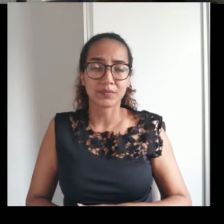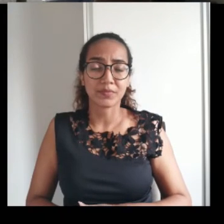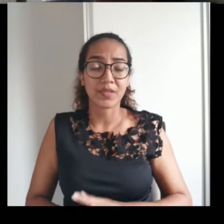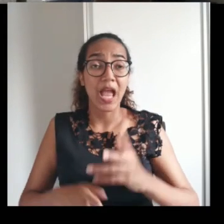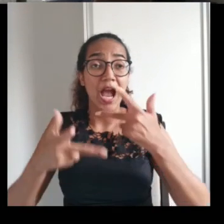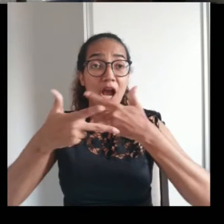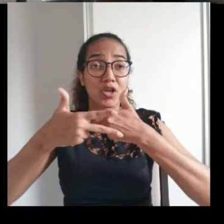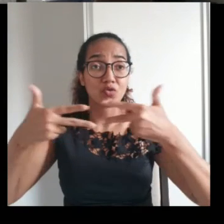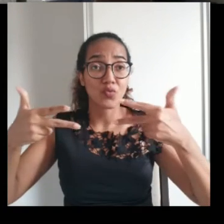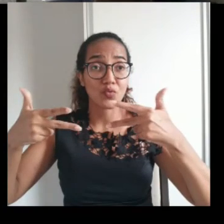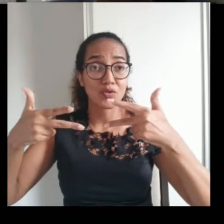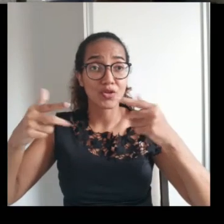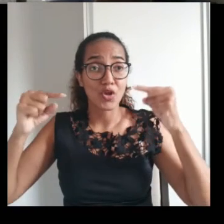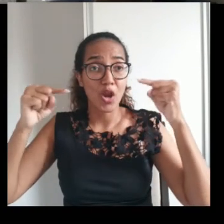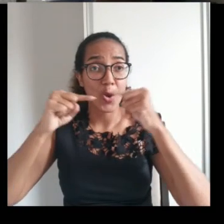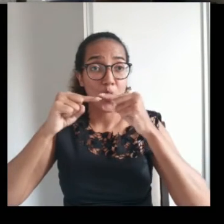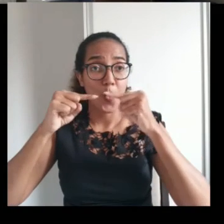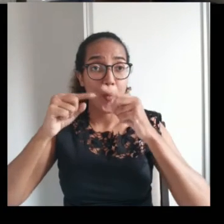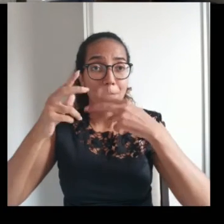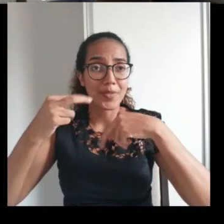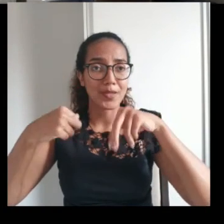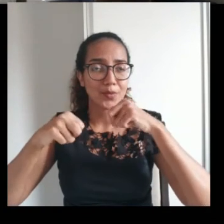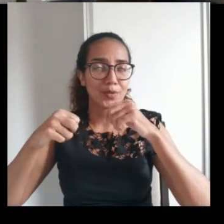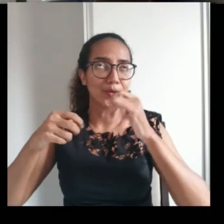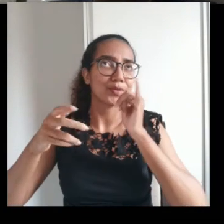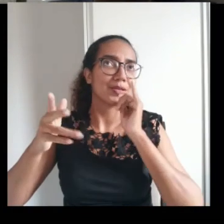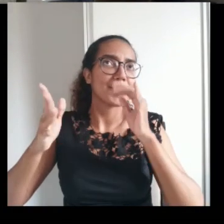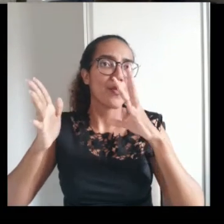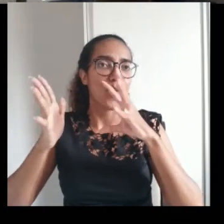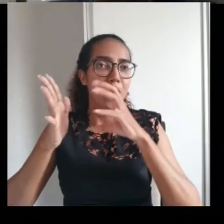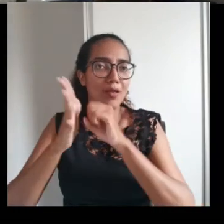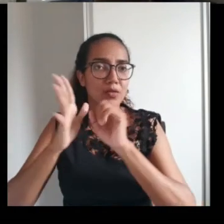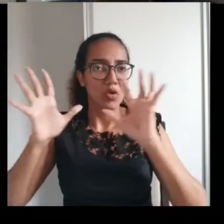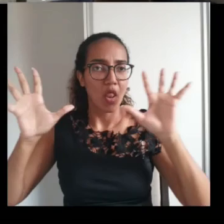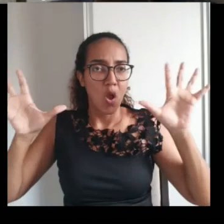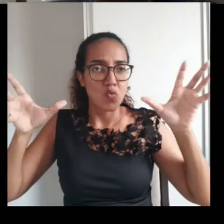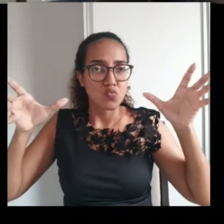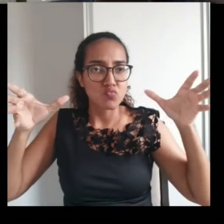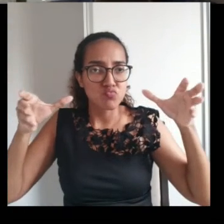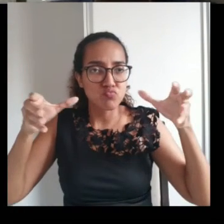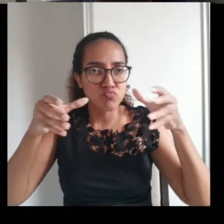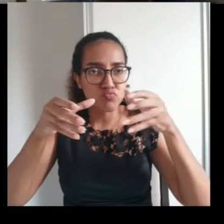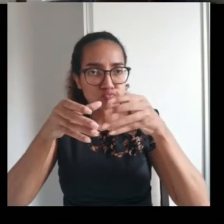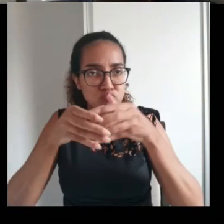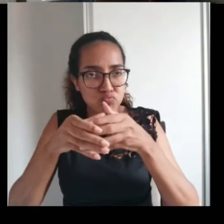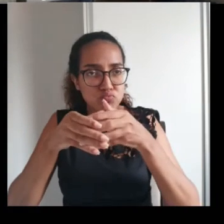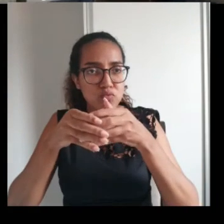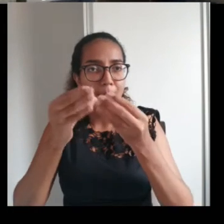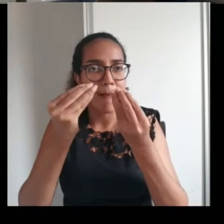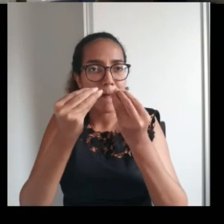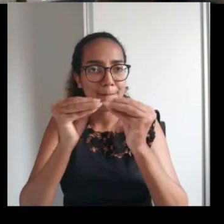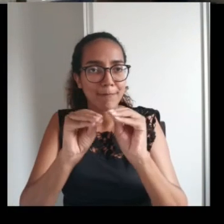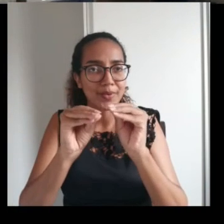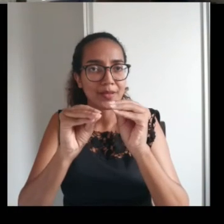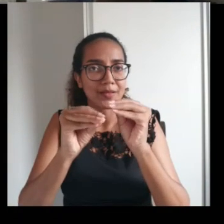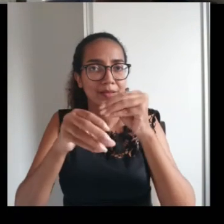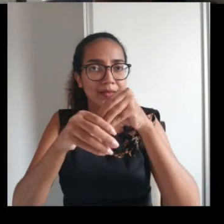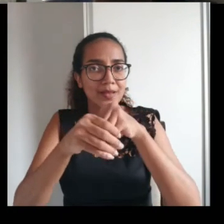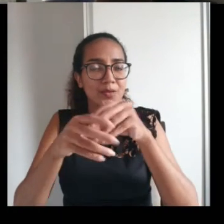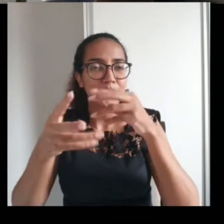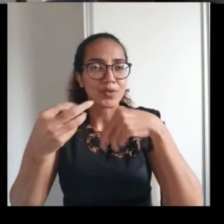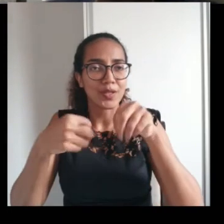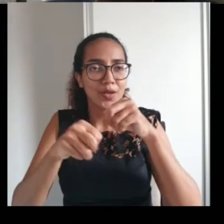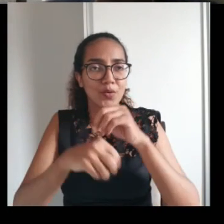negócio, né? Os cadastros, que por sua vez usam os repositórios, né? O meu servidor, o